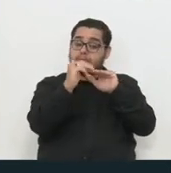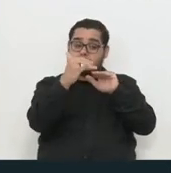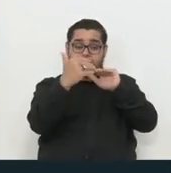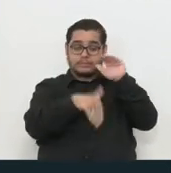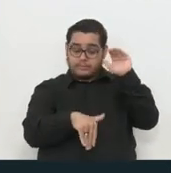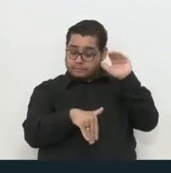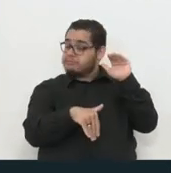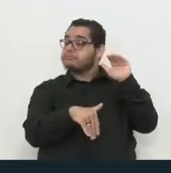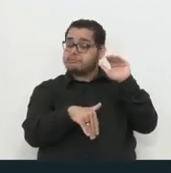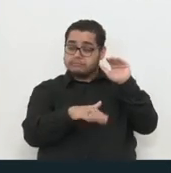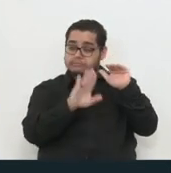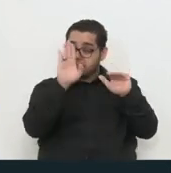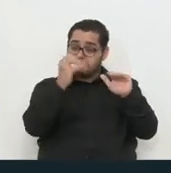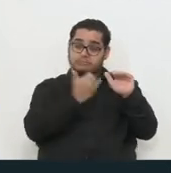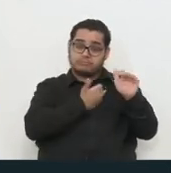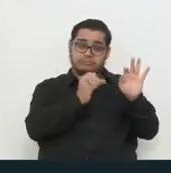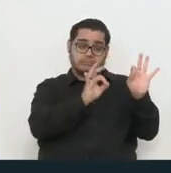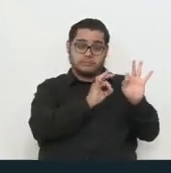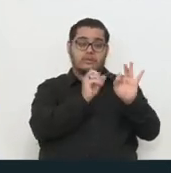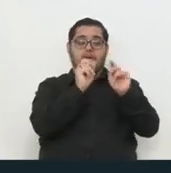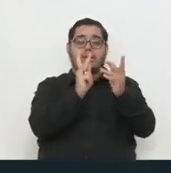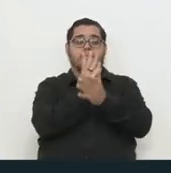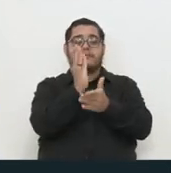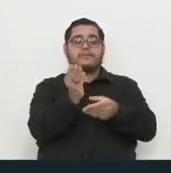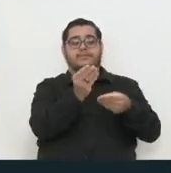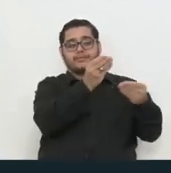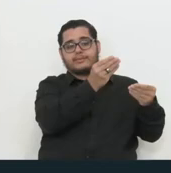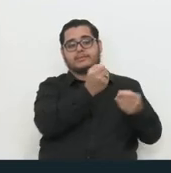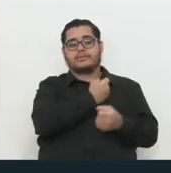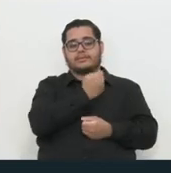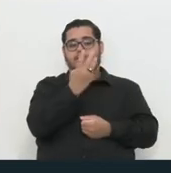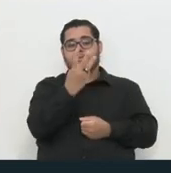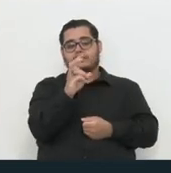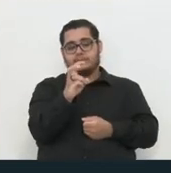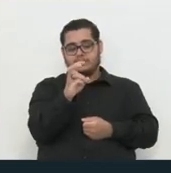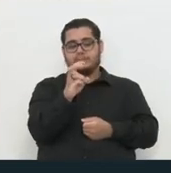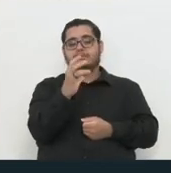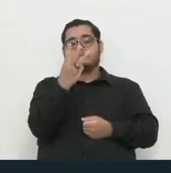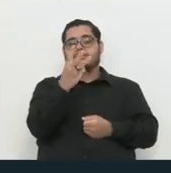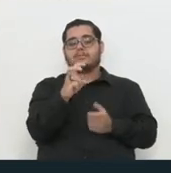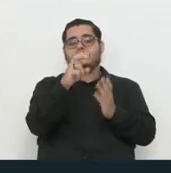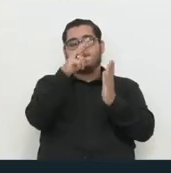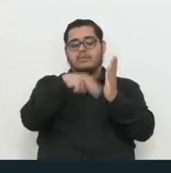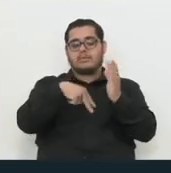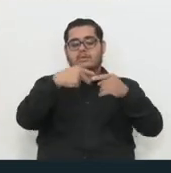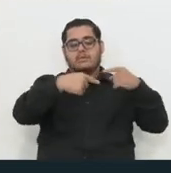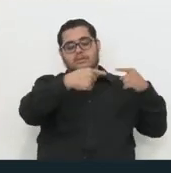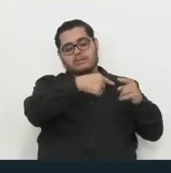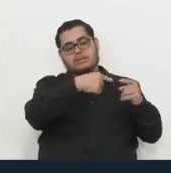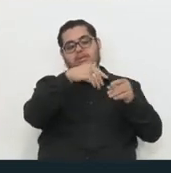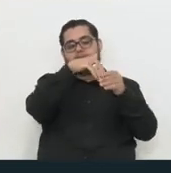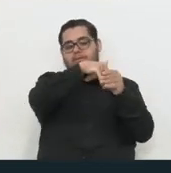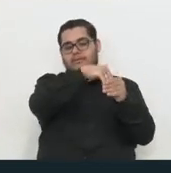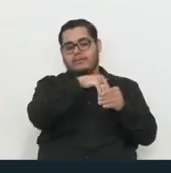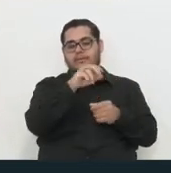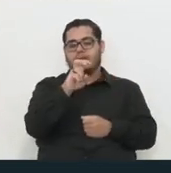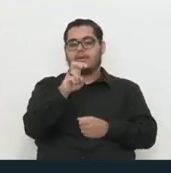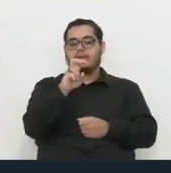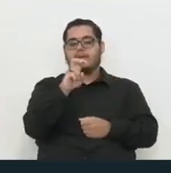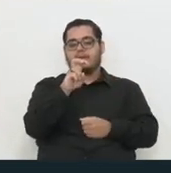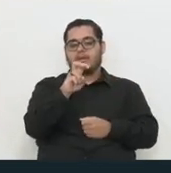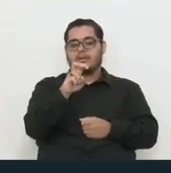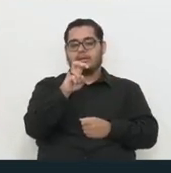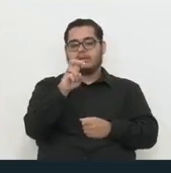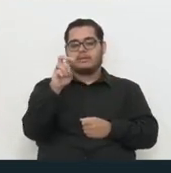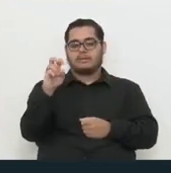manifestem encerrado a votação aprovado em caminhos 35 e tem 35 leituras inscrições votação do requerimento 550 2023 informações sobre a implantação